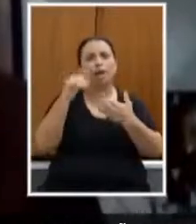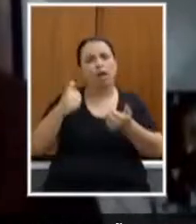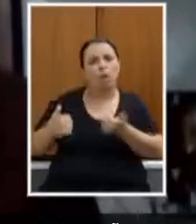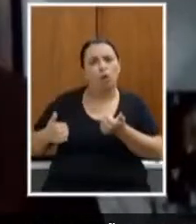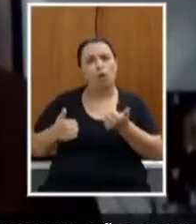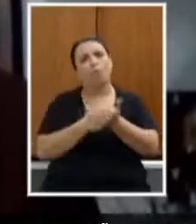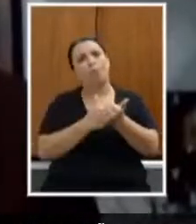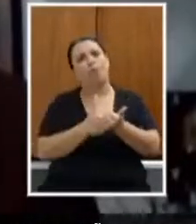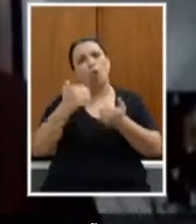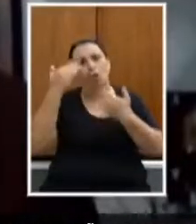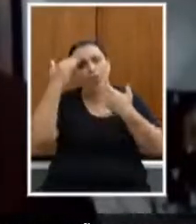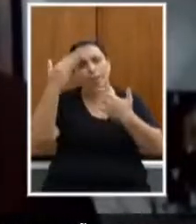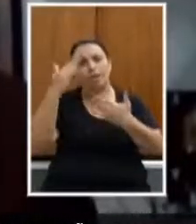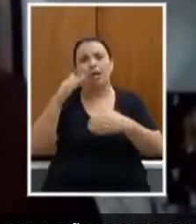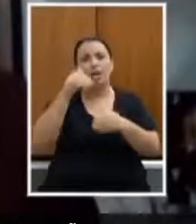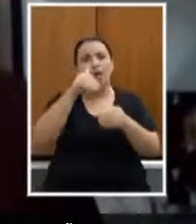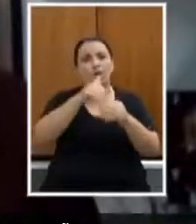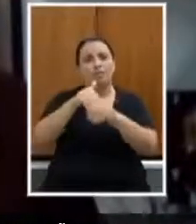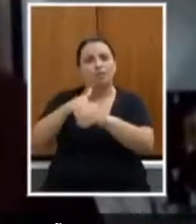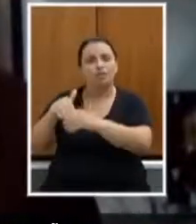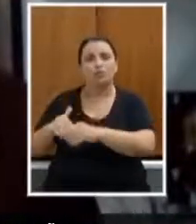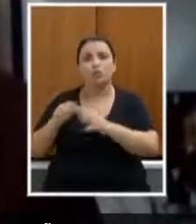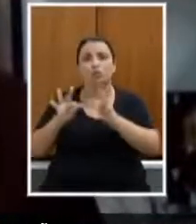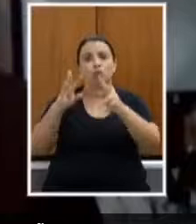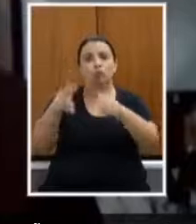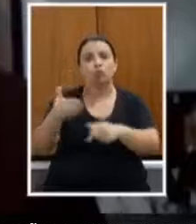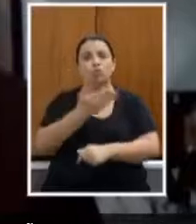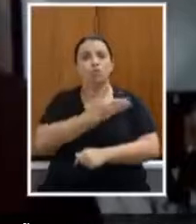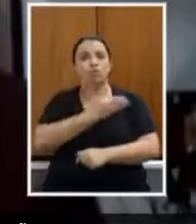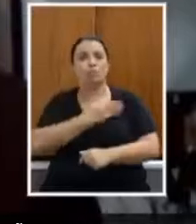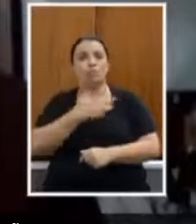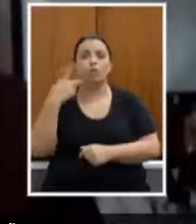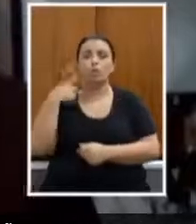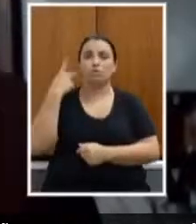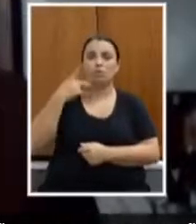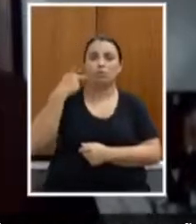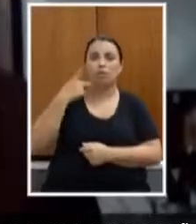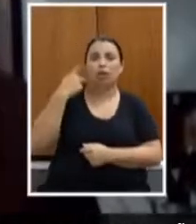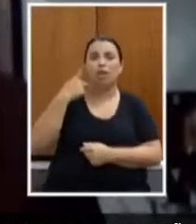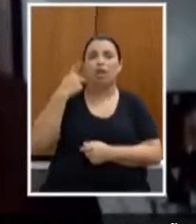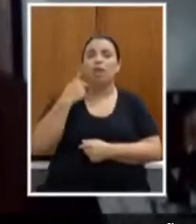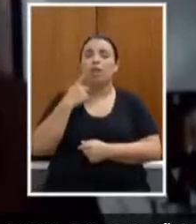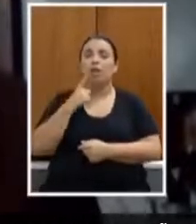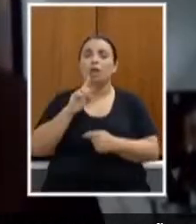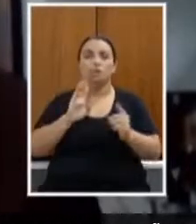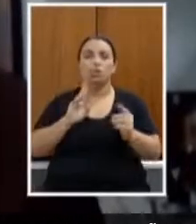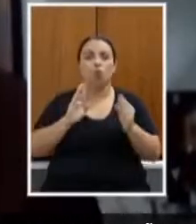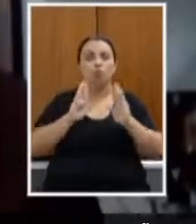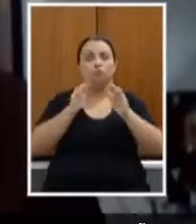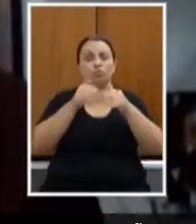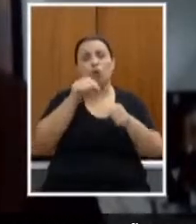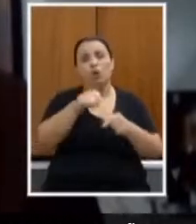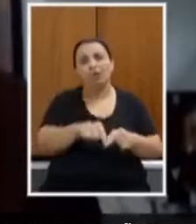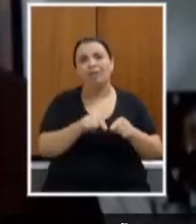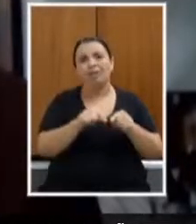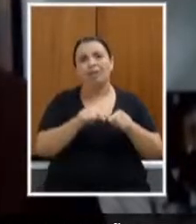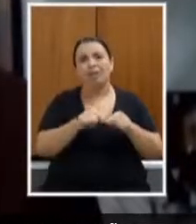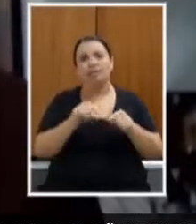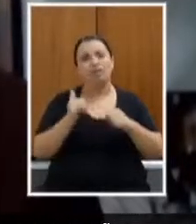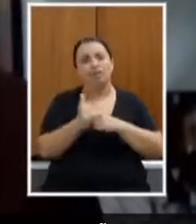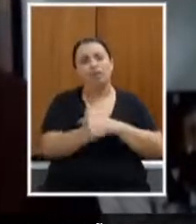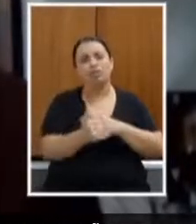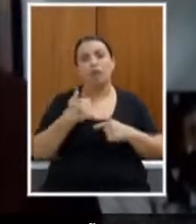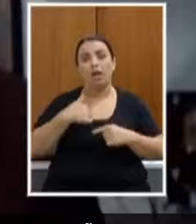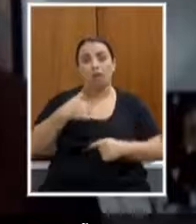pela votação unânime dos nossos colegas parlamentares nessa causa. Eu tenho certeza que Minas